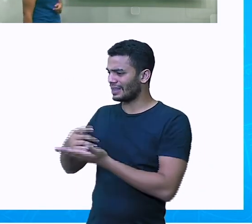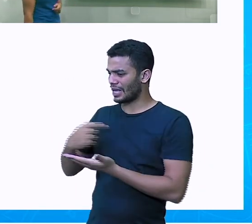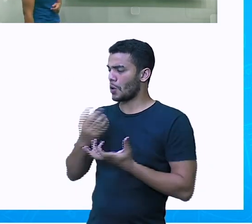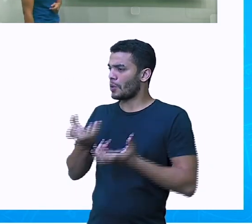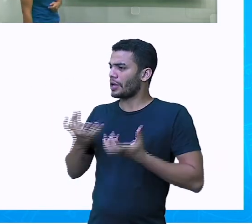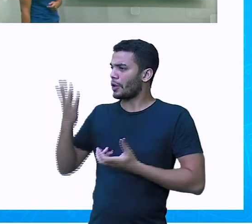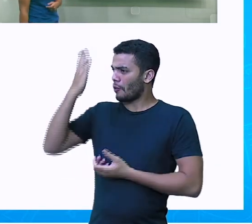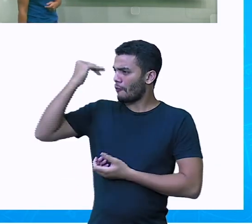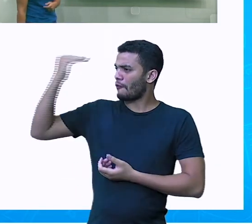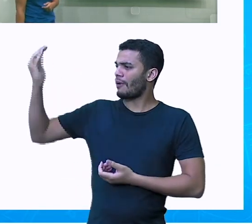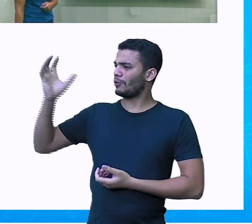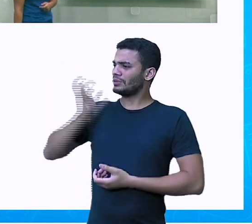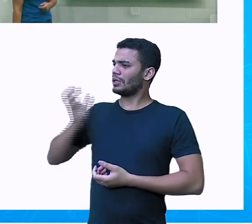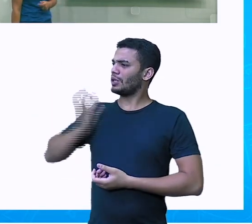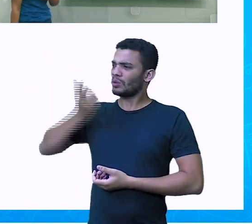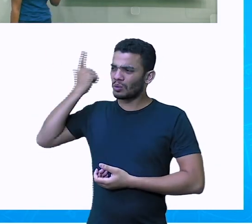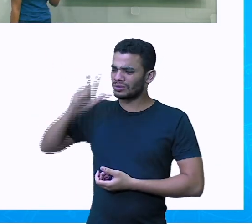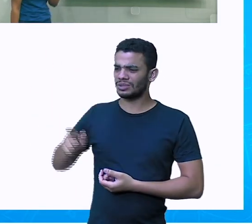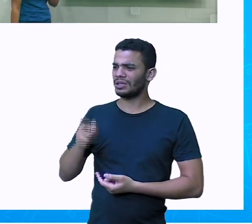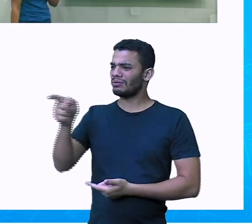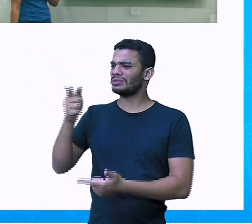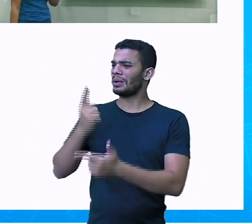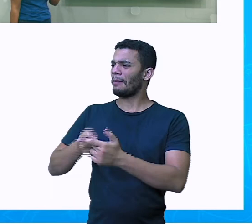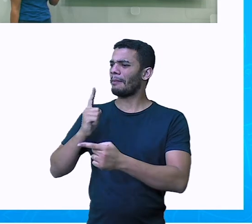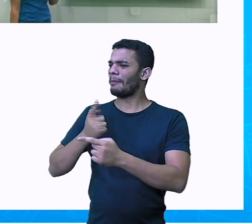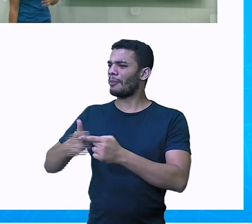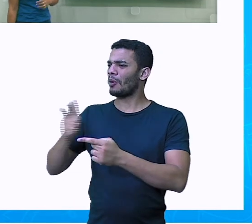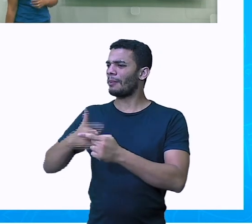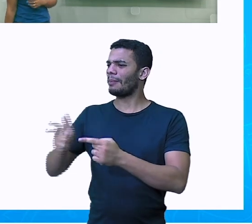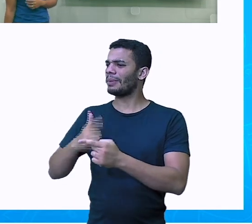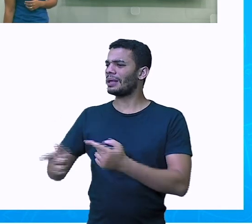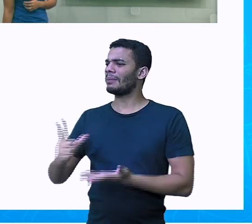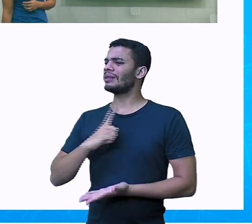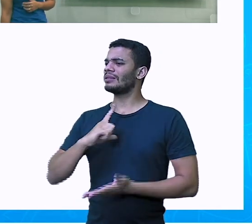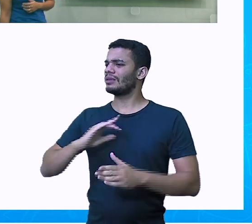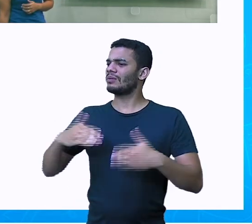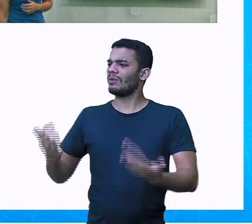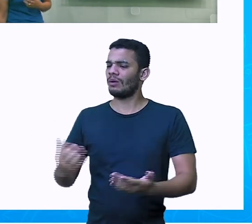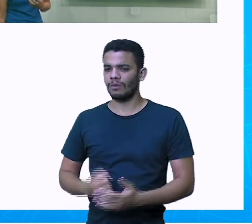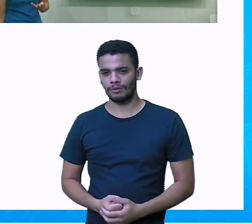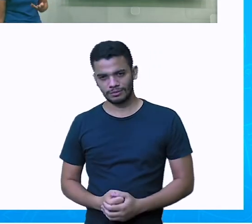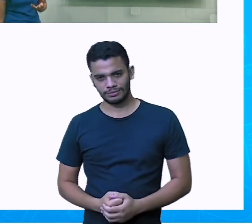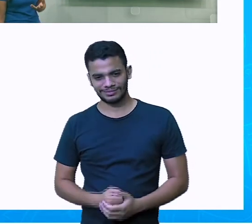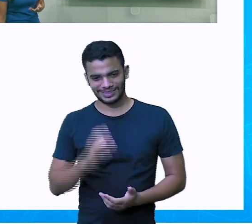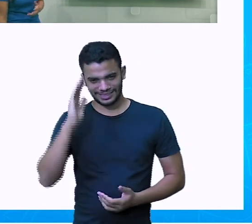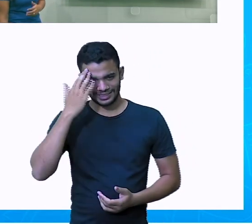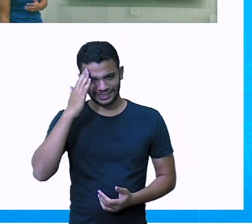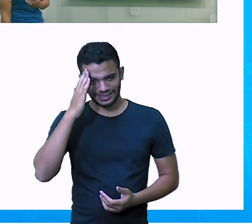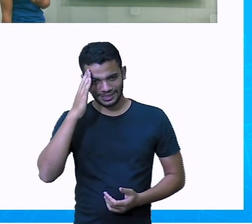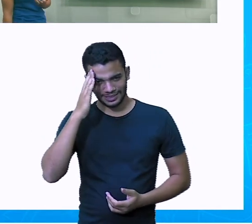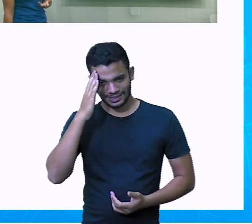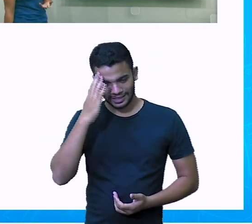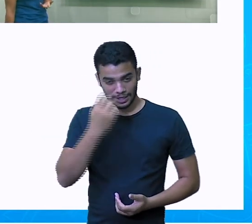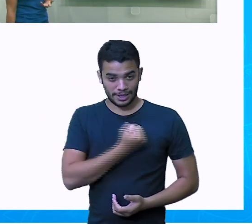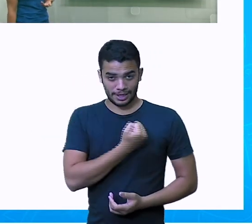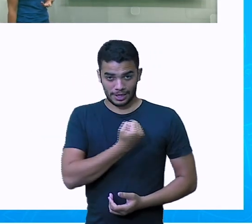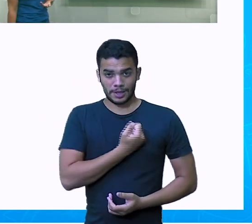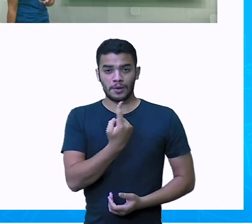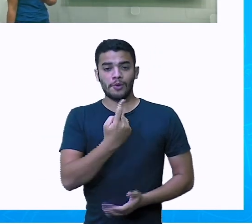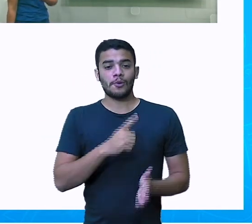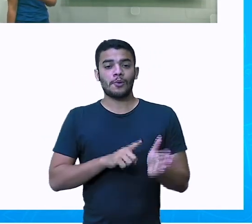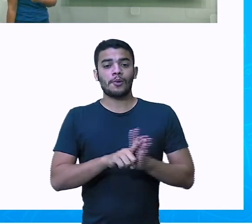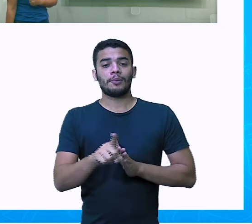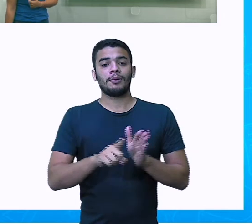problema? Vamos então às respostas? Na pergunta 1, ele pergunta, na tirinha